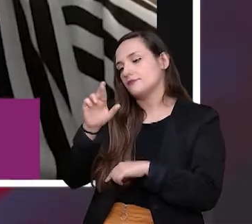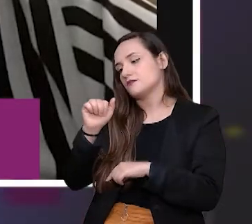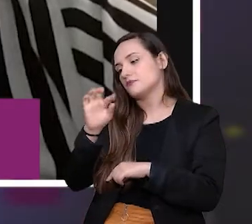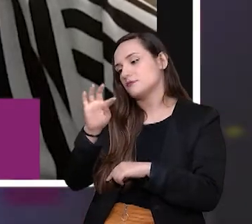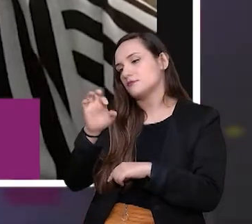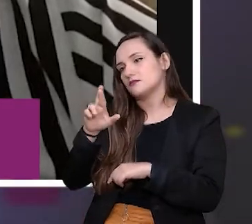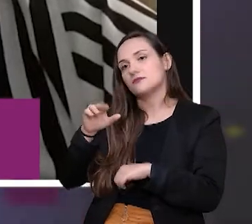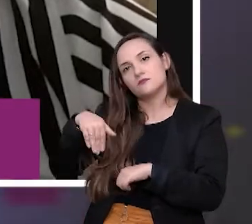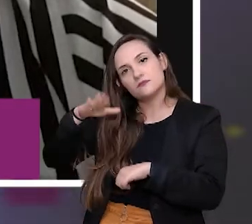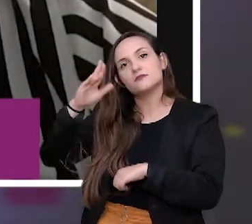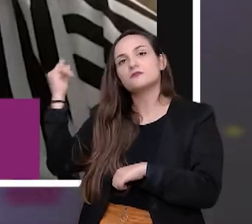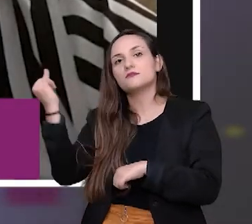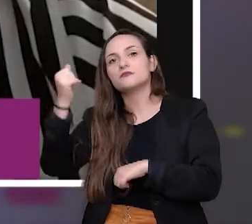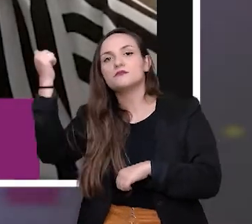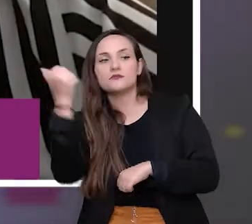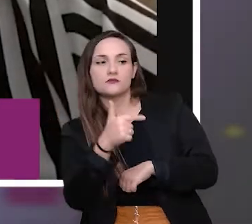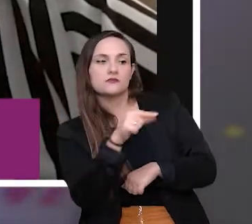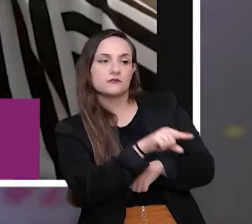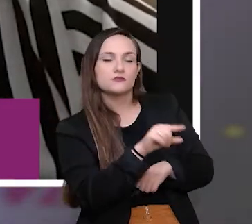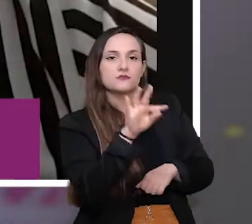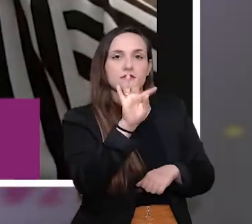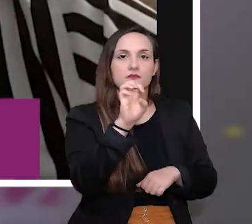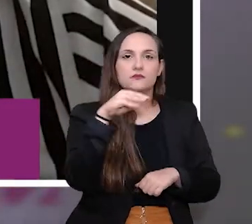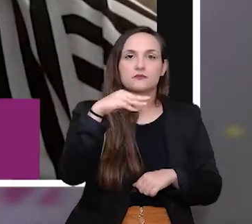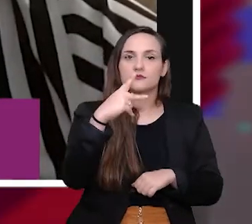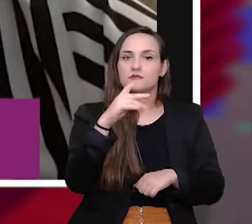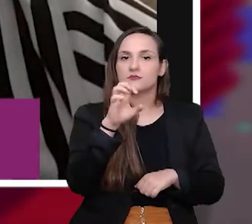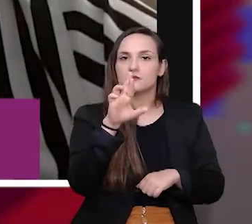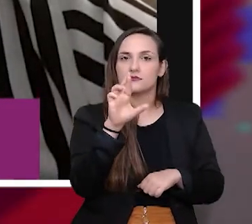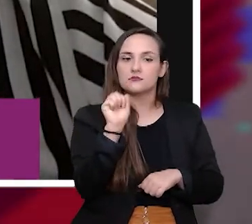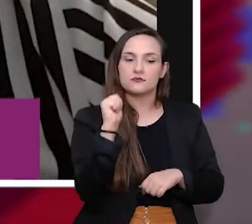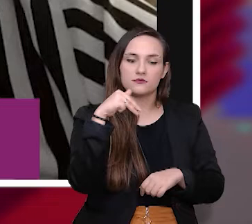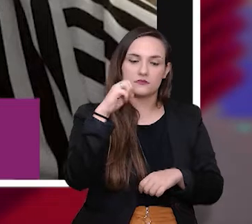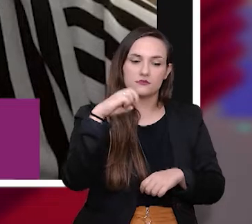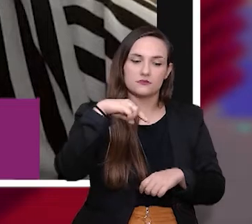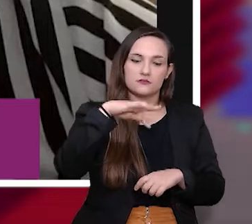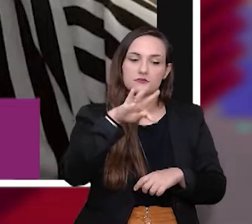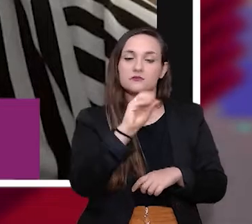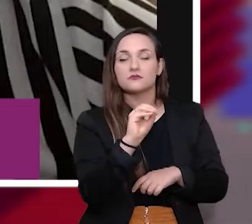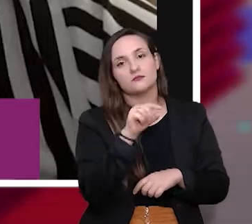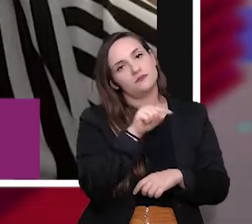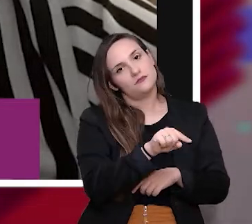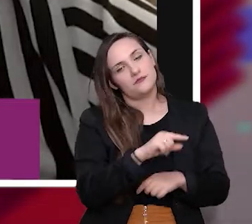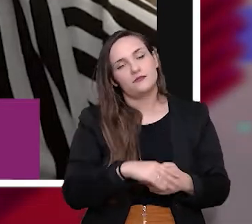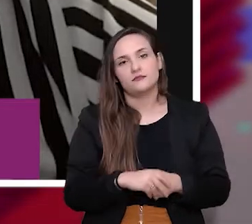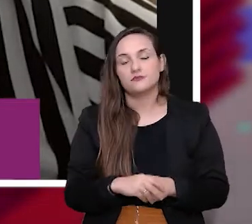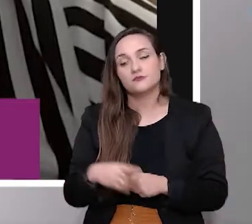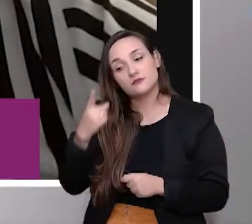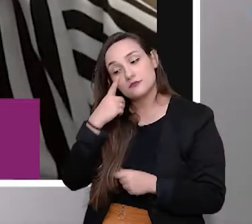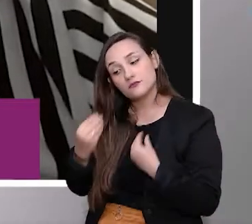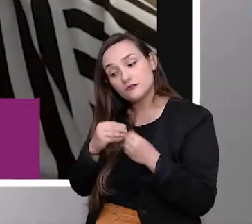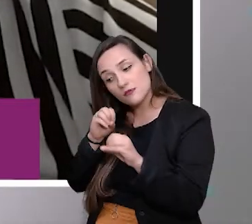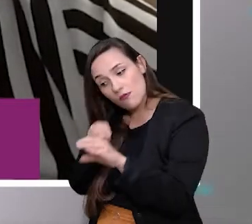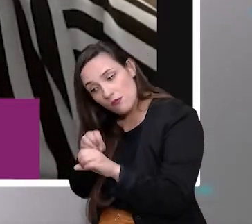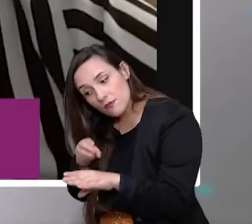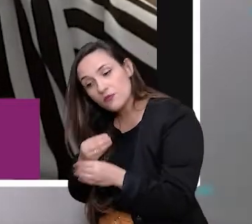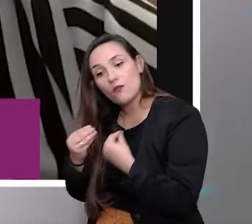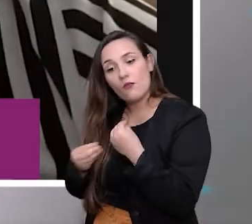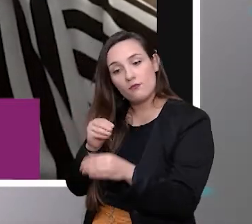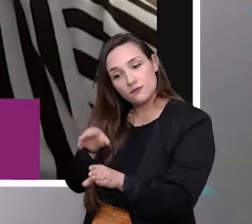aspecto que se sobrepõe, né? Então, eu acredito muito que, dependendo da forma como a gente educa